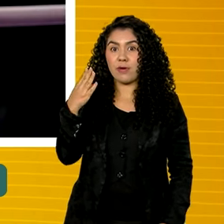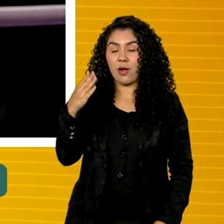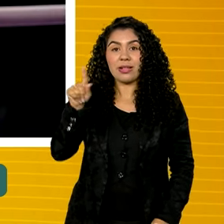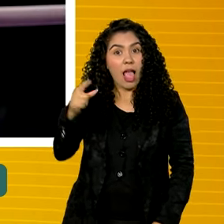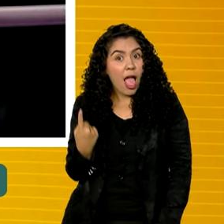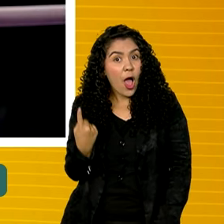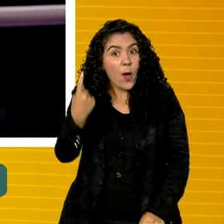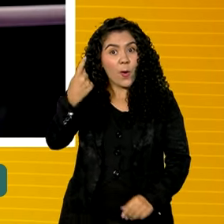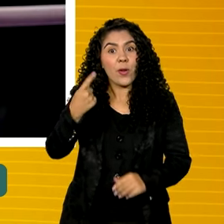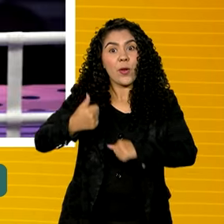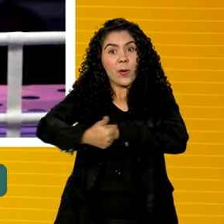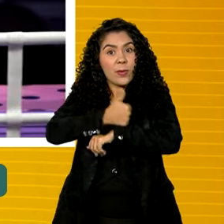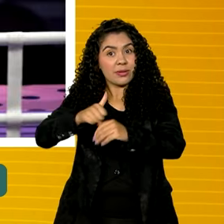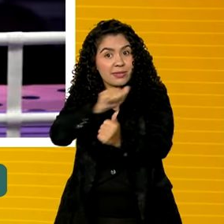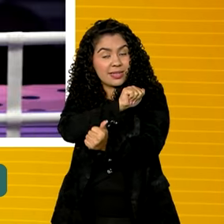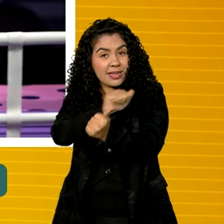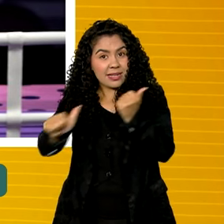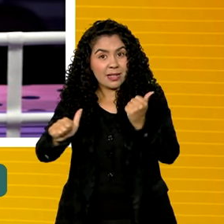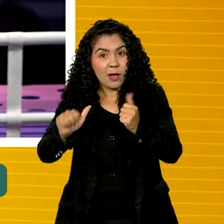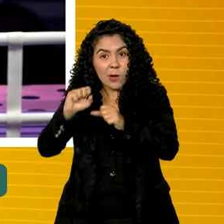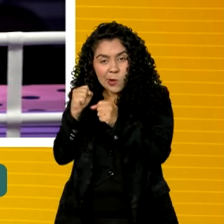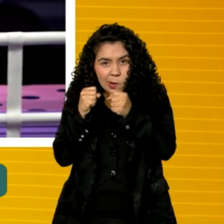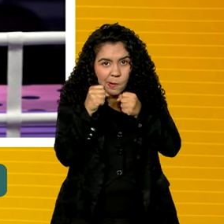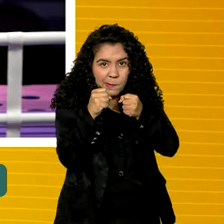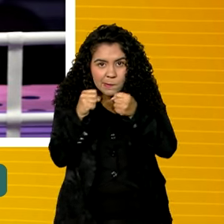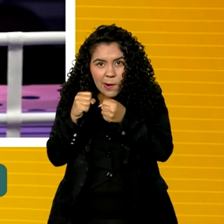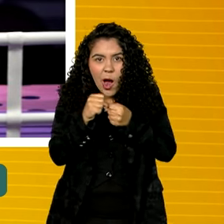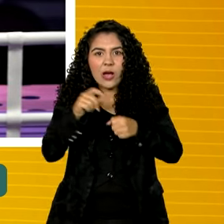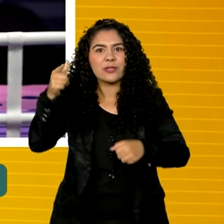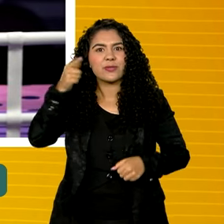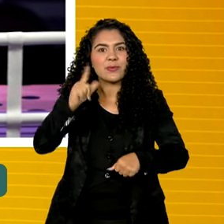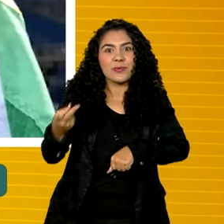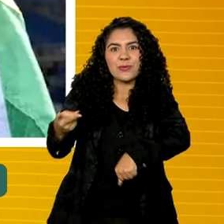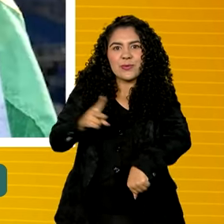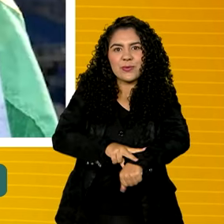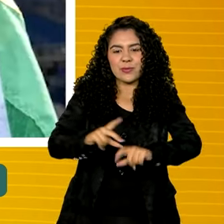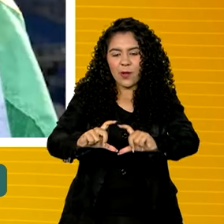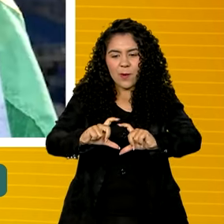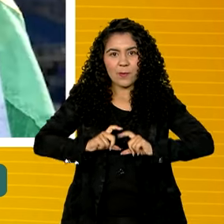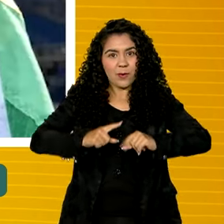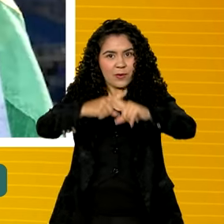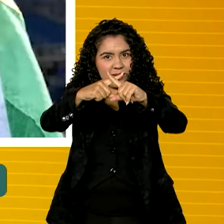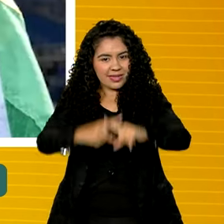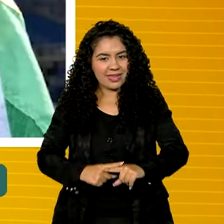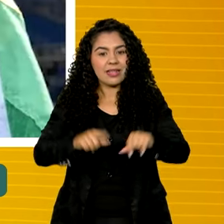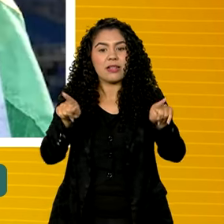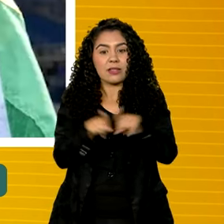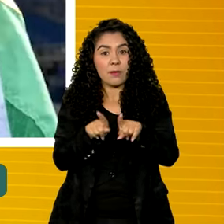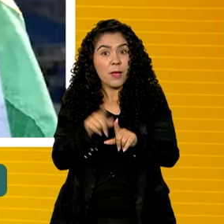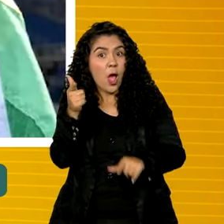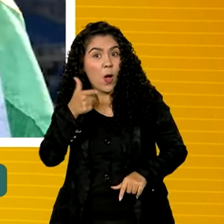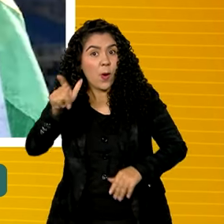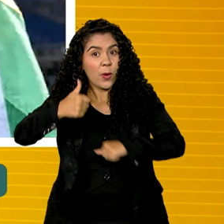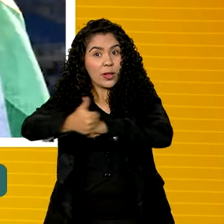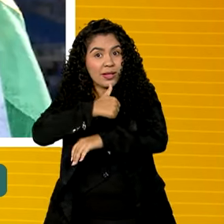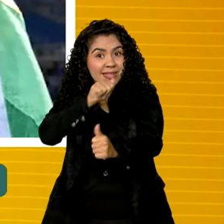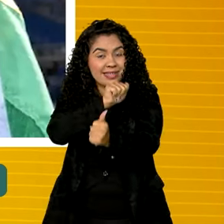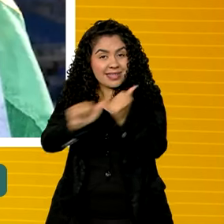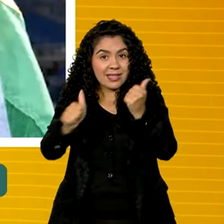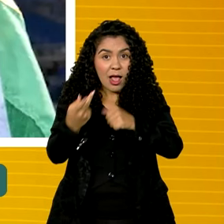única atleta do boxe brasileiro a conquistar duas medalhas em Jogos Olímpicos. Outra atleta que também conquistou duas